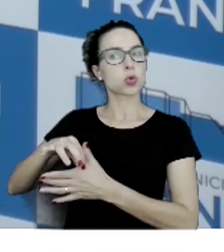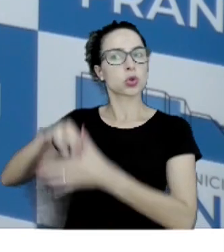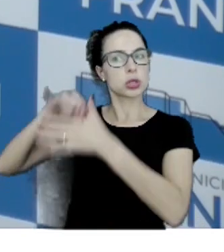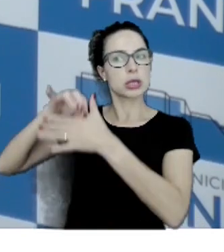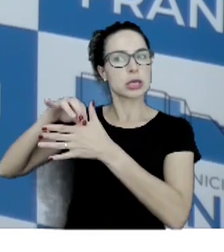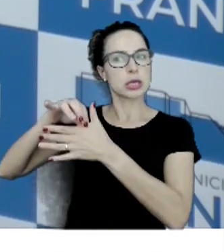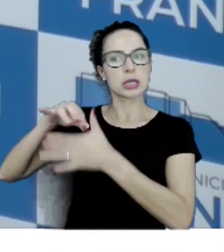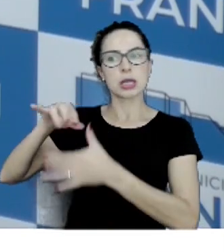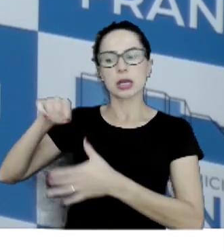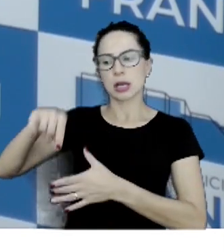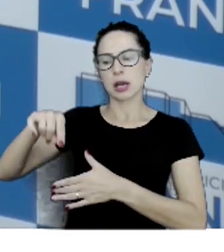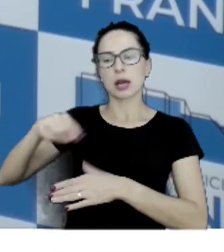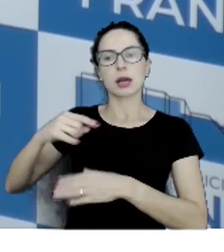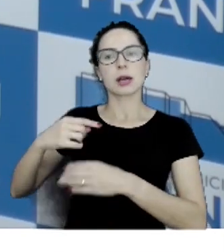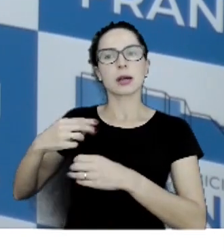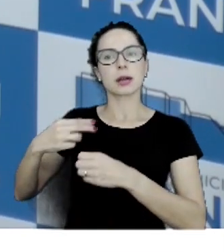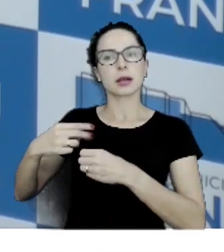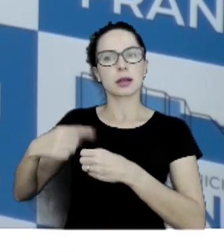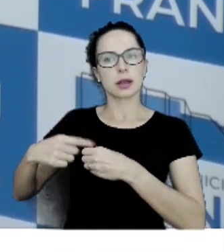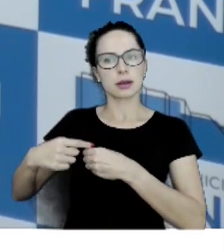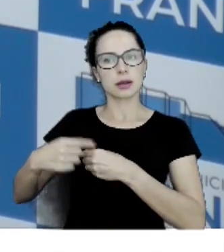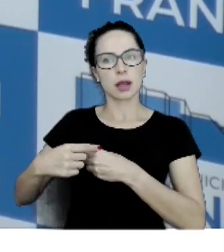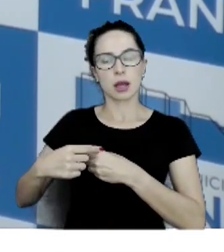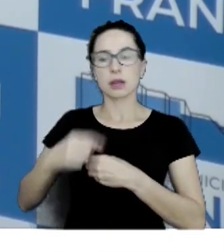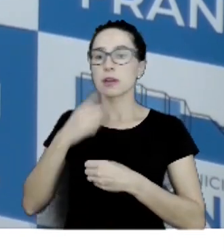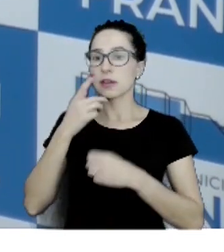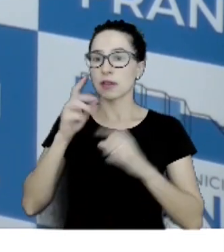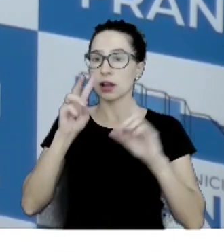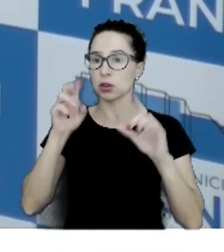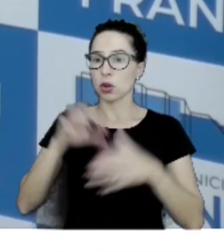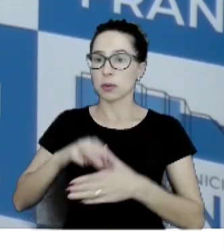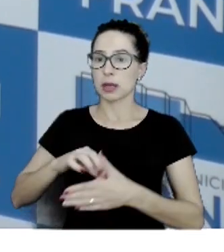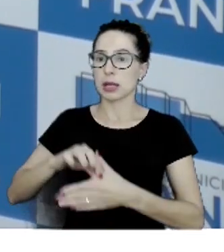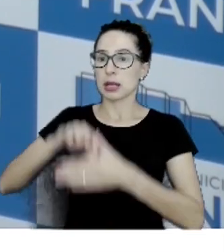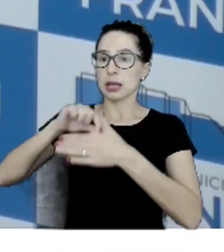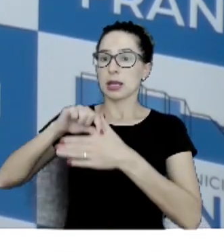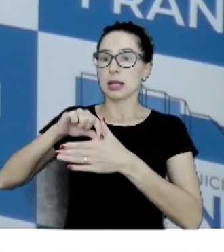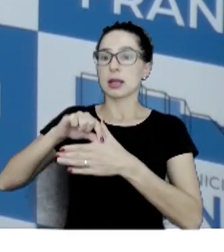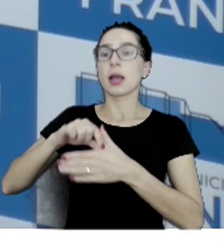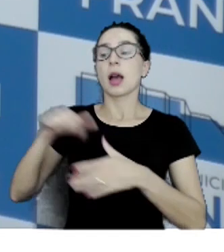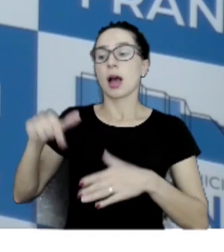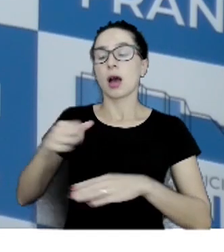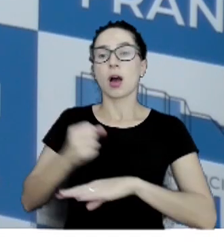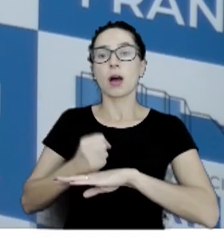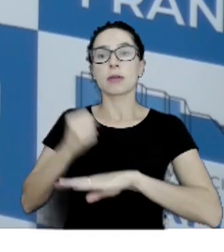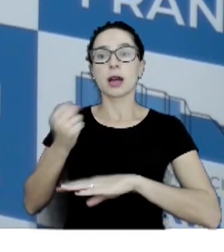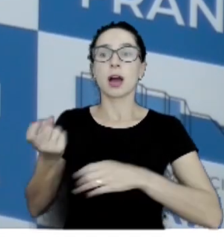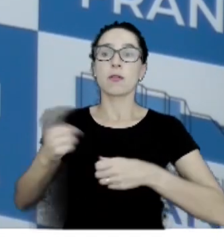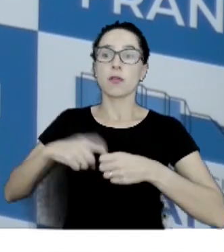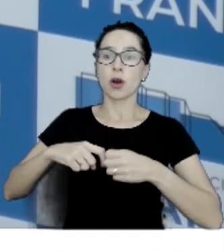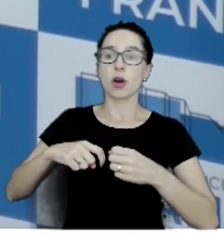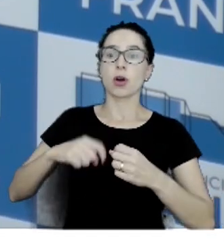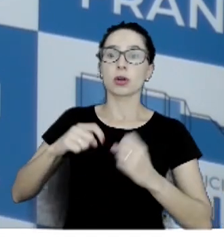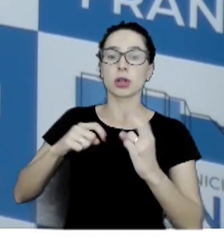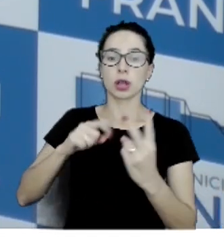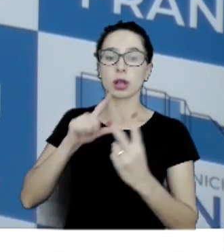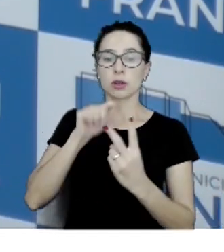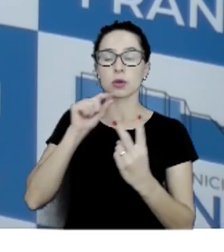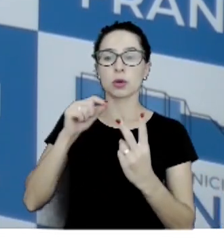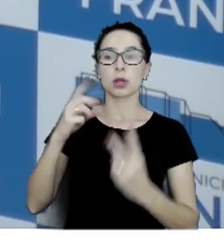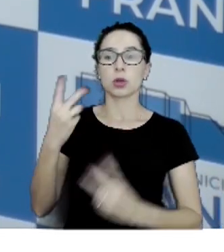cidade. E falando nas lideranças, agora Franca volta a ter 2 deputados, a